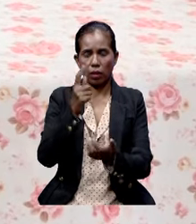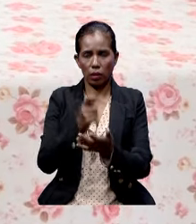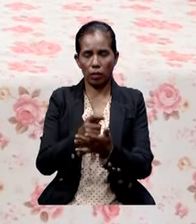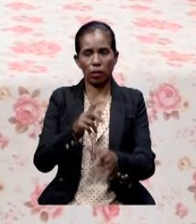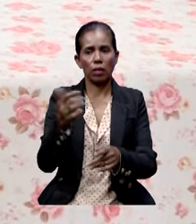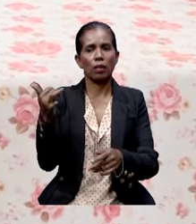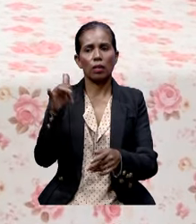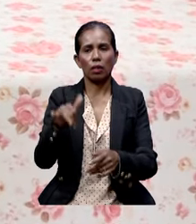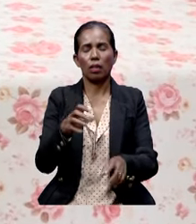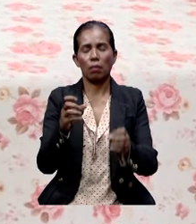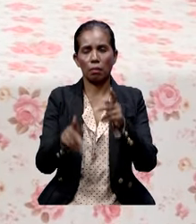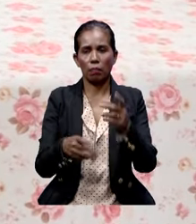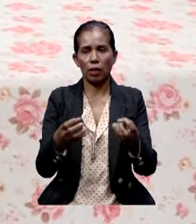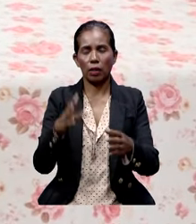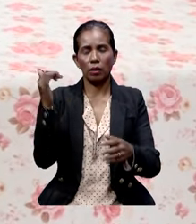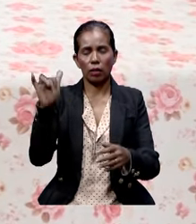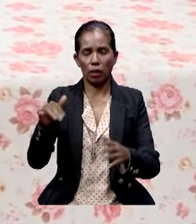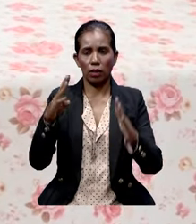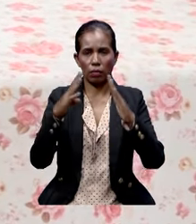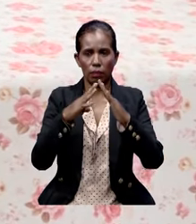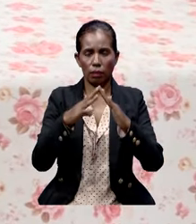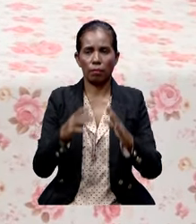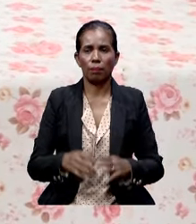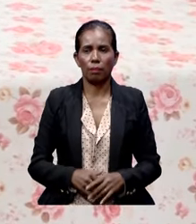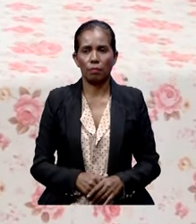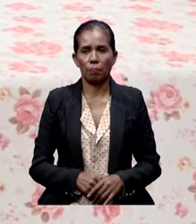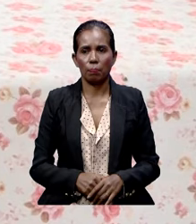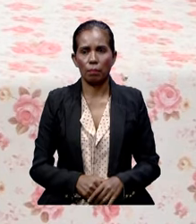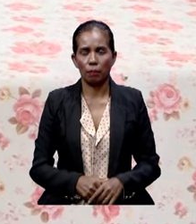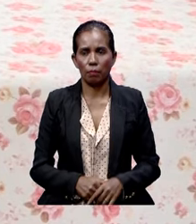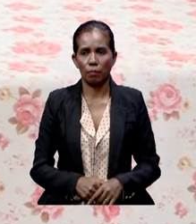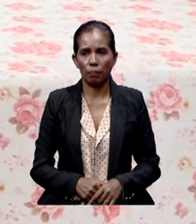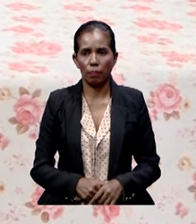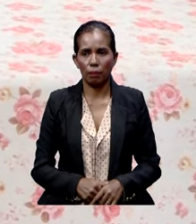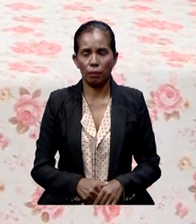entre sirane baraklu ia umadeit. Felícia Fonseca, bem-vinda Simenes, GMN.